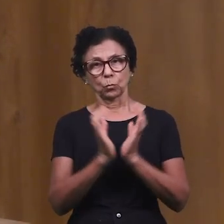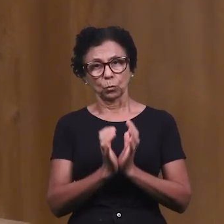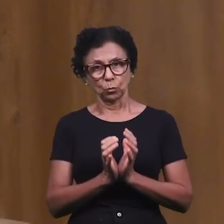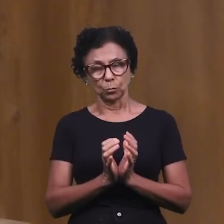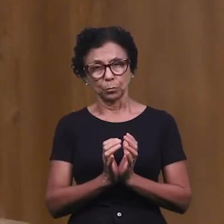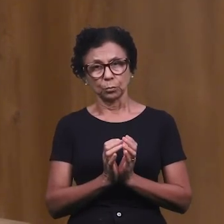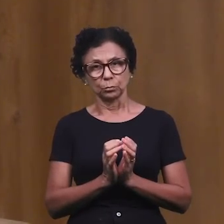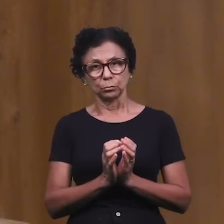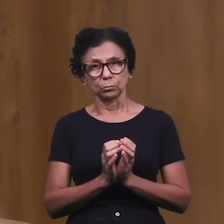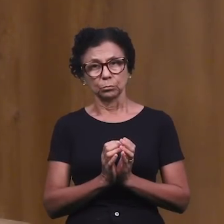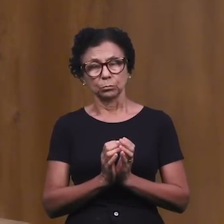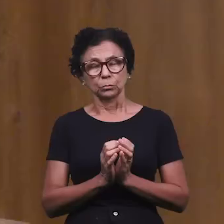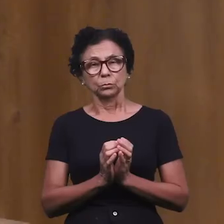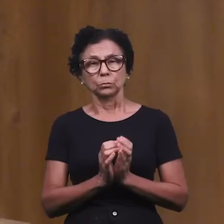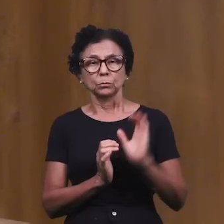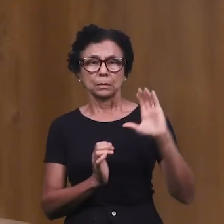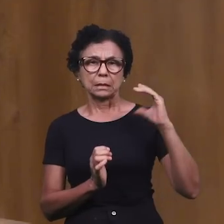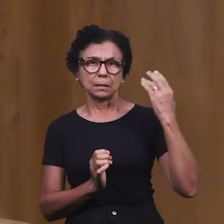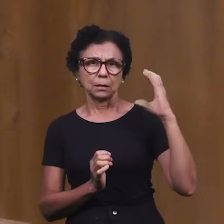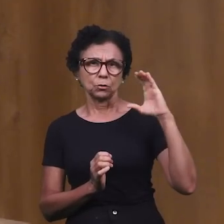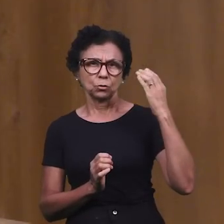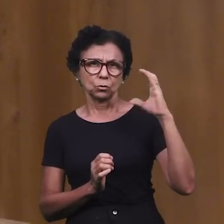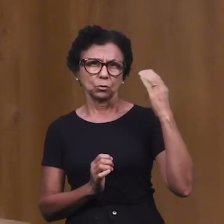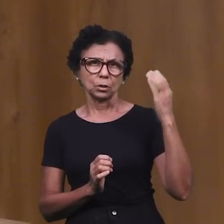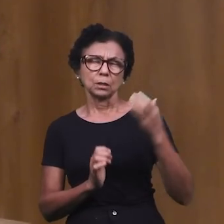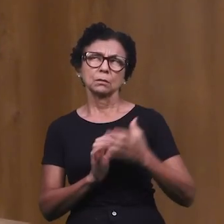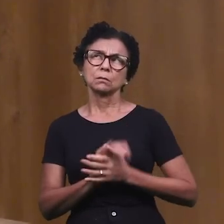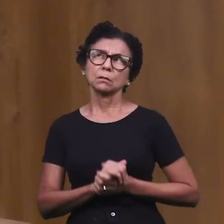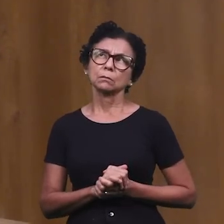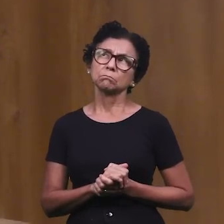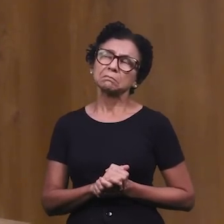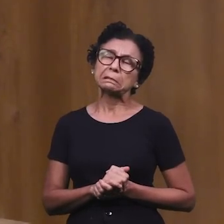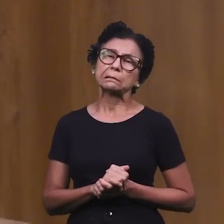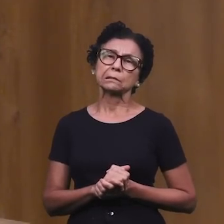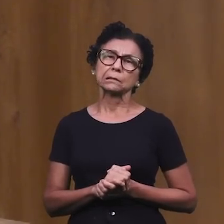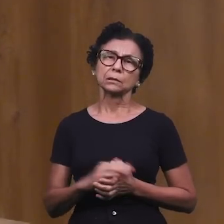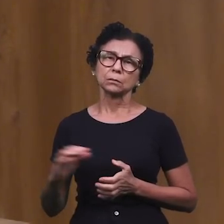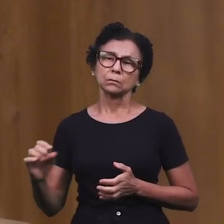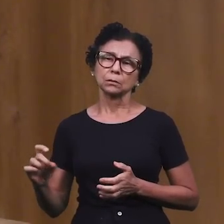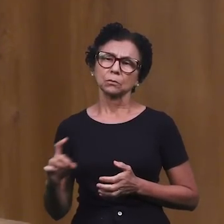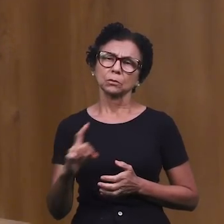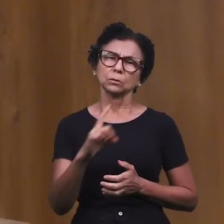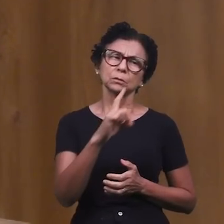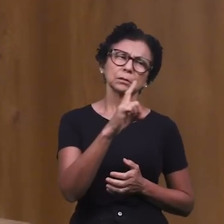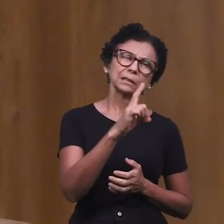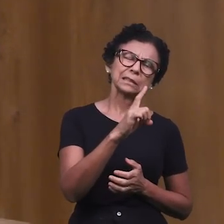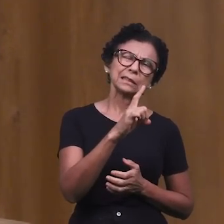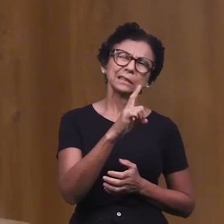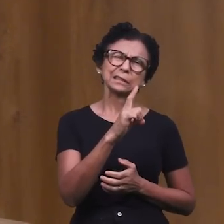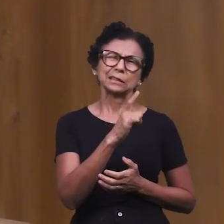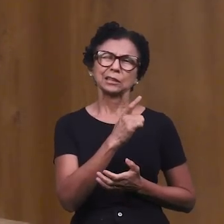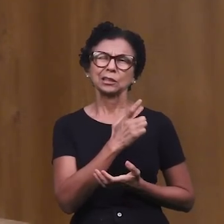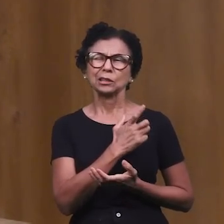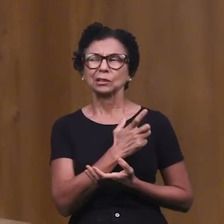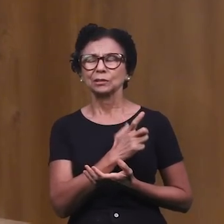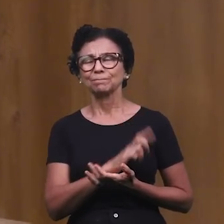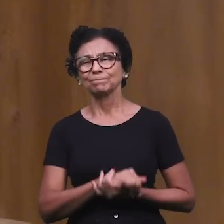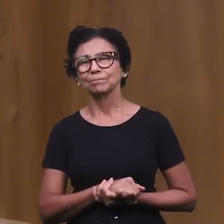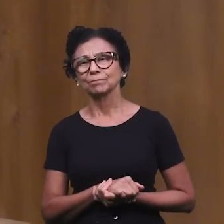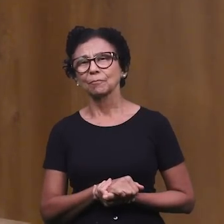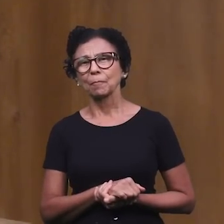chegou a essa conclusão de que o evolucionismo tem muitas lacunas, então eles procuraram uma nova ideia, uma